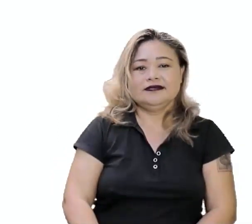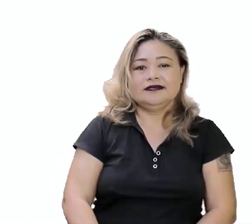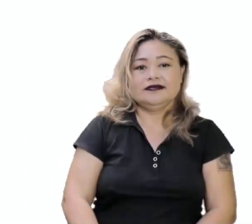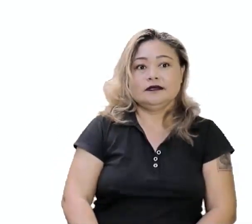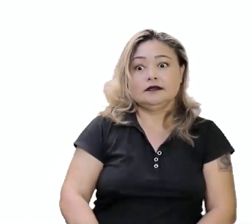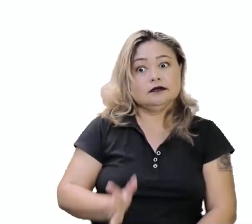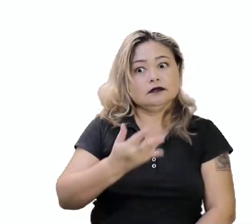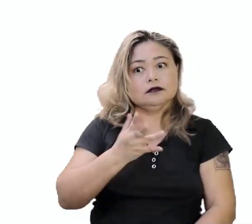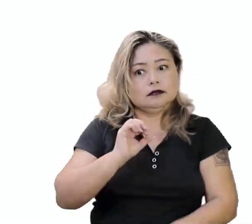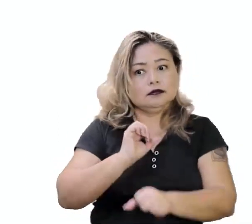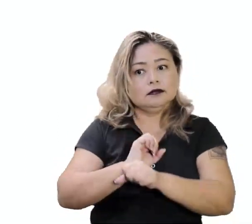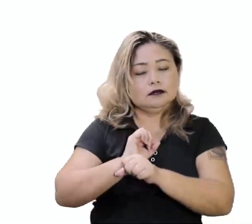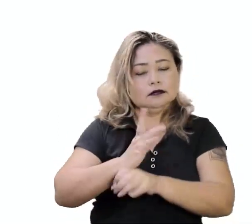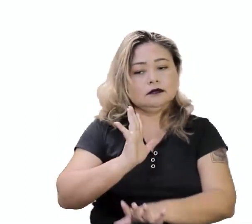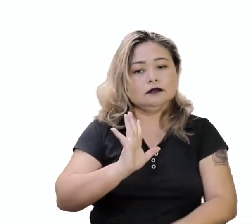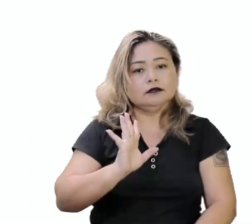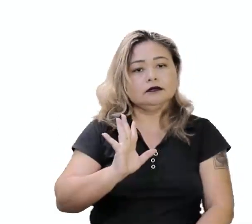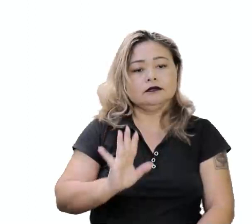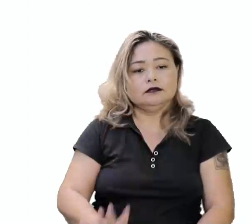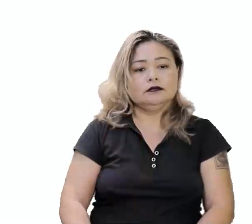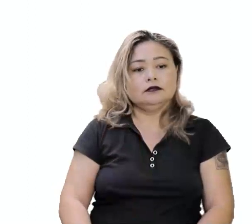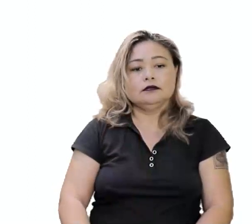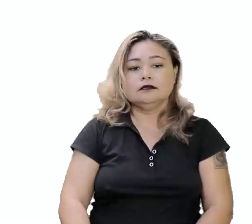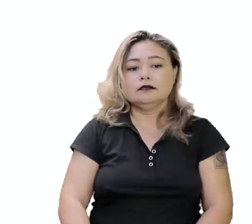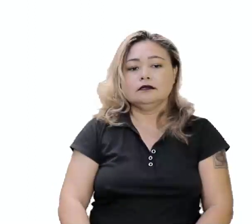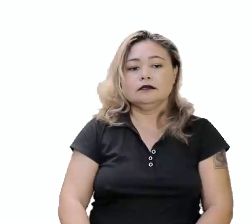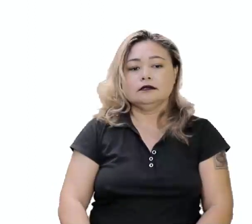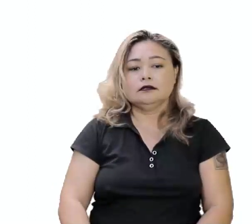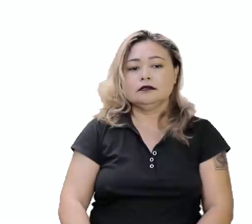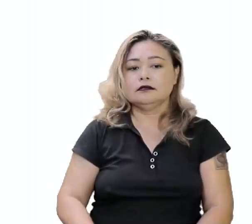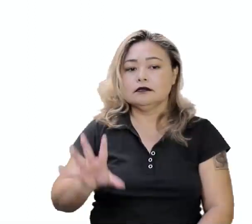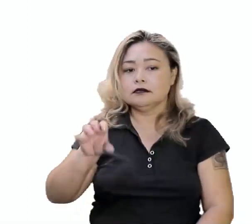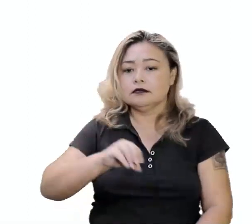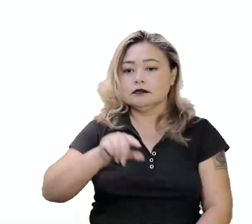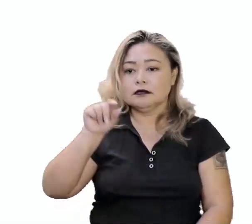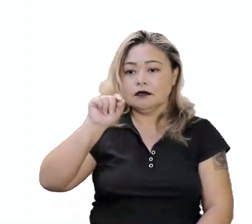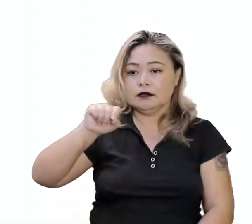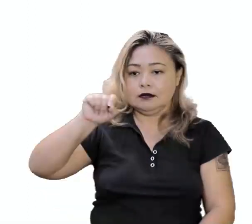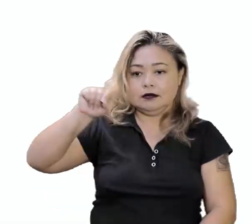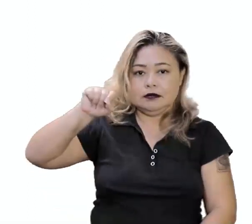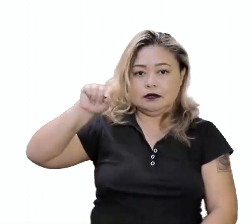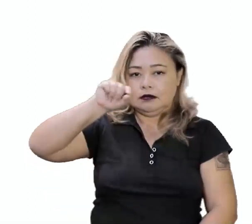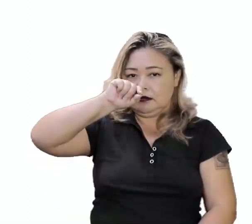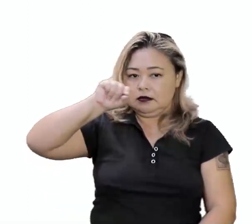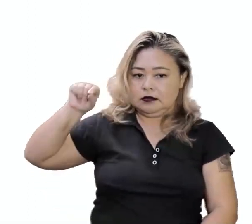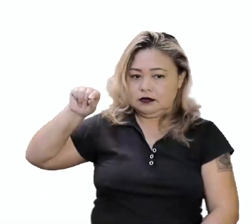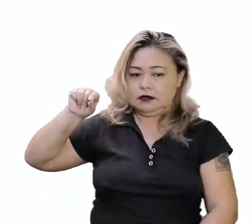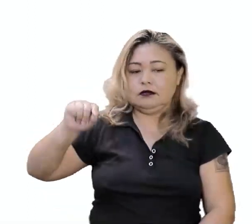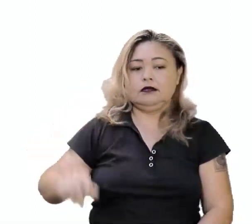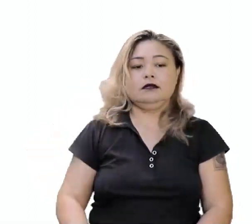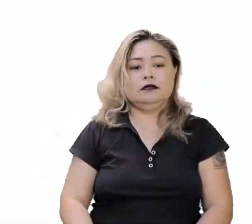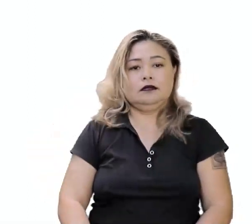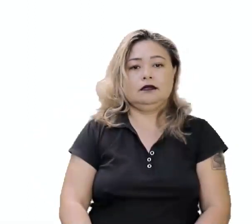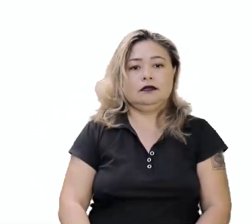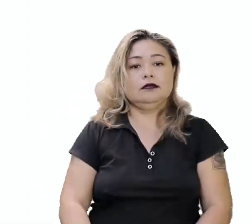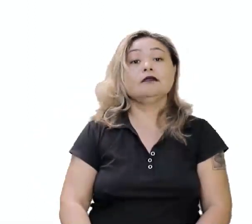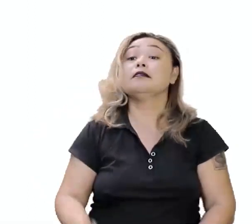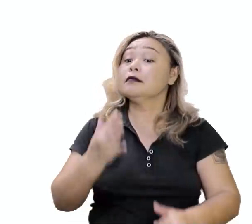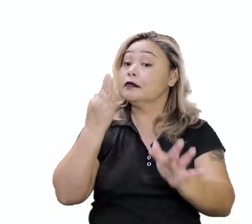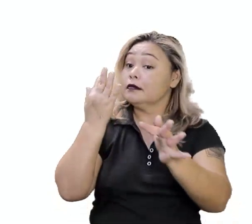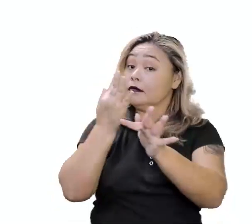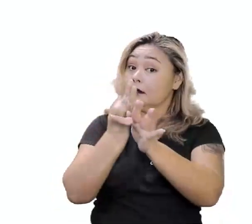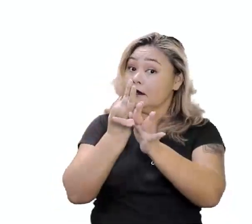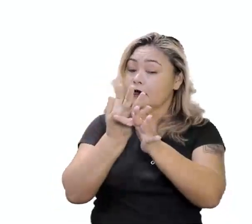Vou tentar marcar aqui, deixa eu ver. Aqui. Canetinha. Cadê?